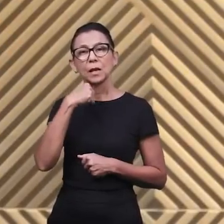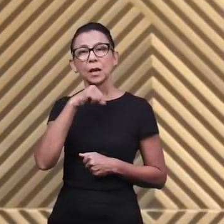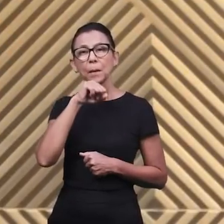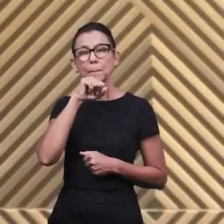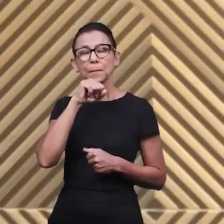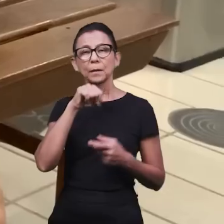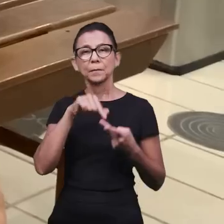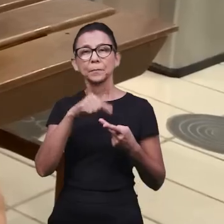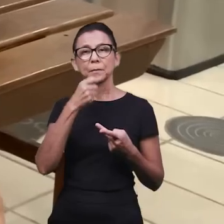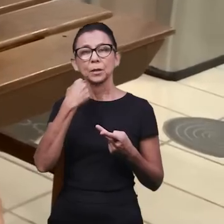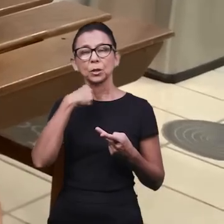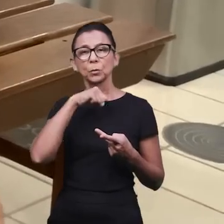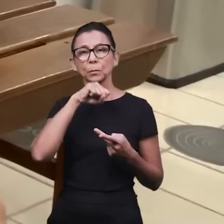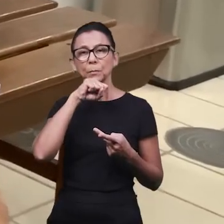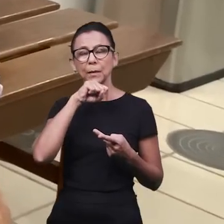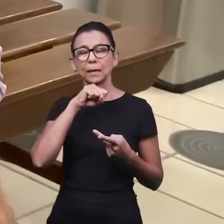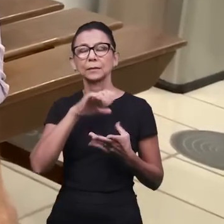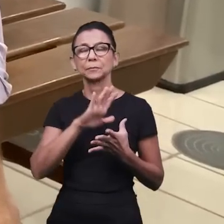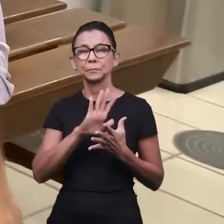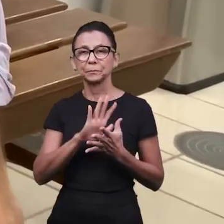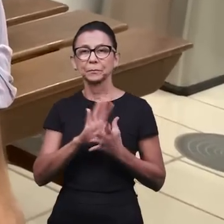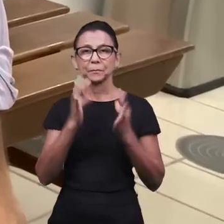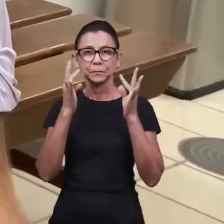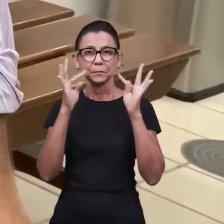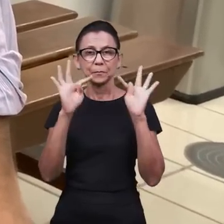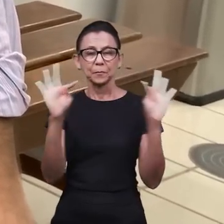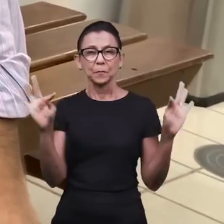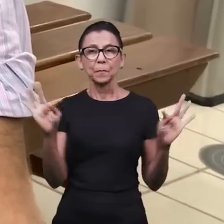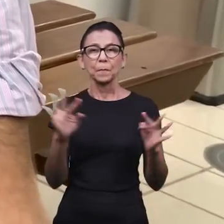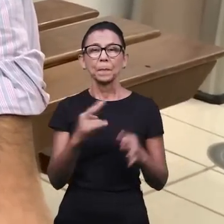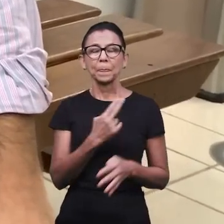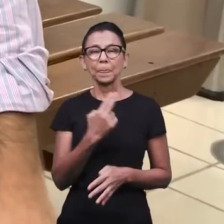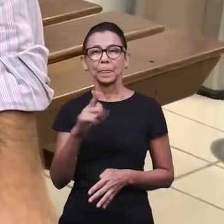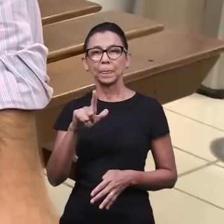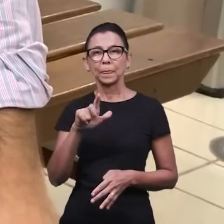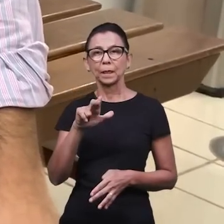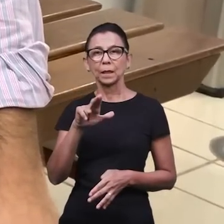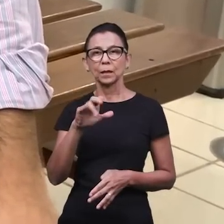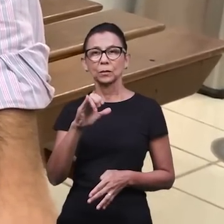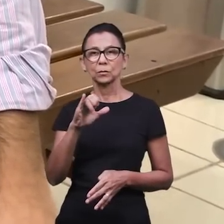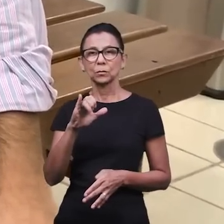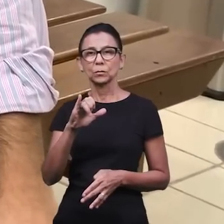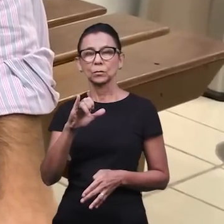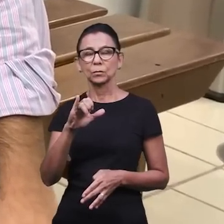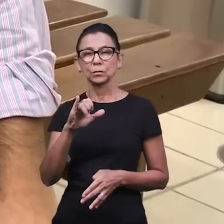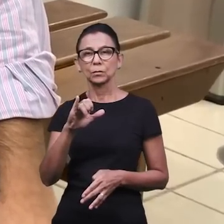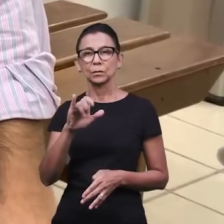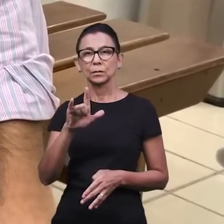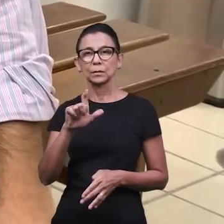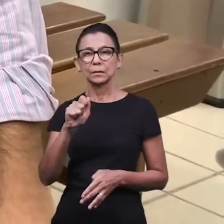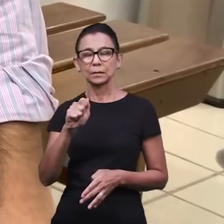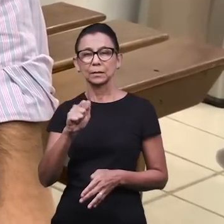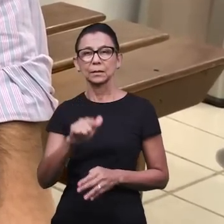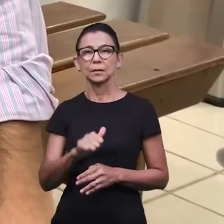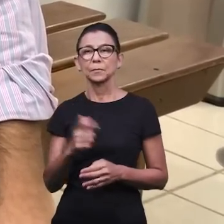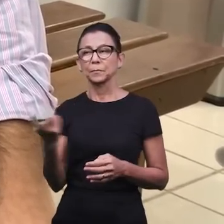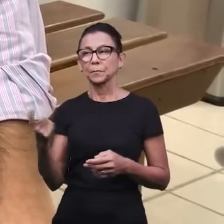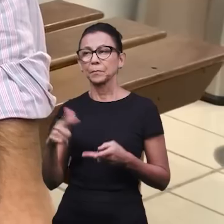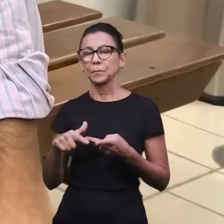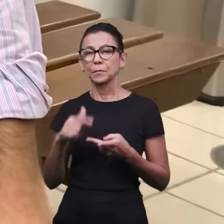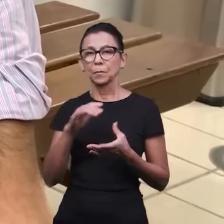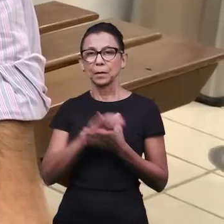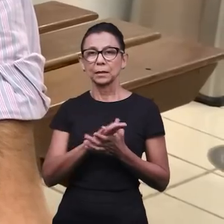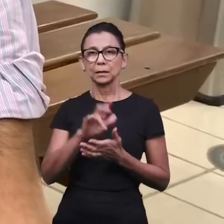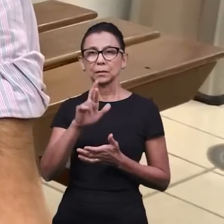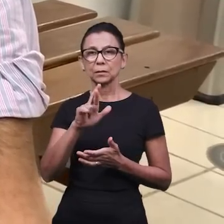Lucila e Ricardo. Irmãos, a paz do Senhor, meu nome é Lucila, esse é meu esposo Ricardo. Nós somos da igreja Zeca Neto de